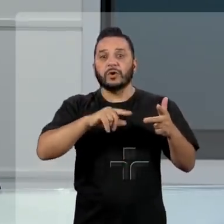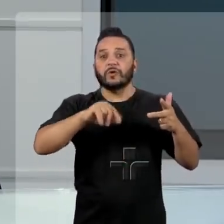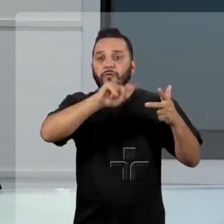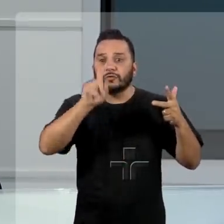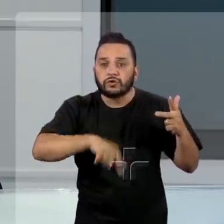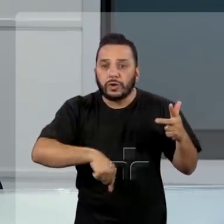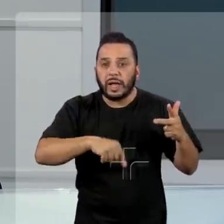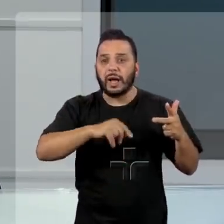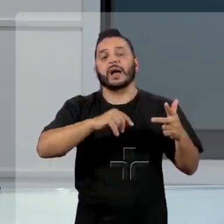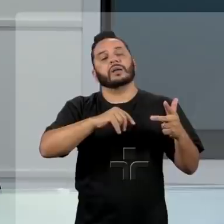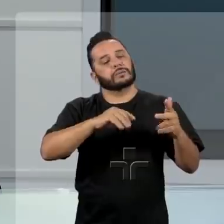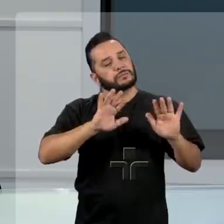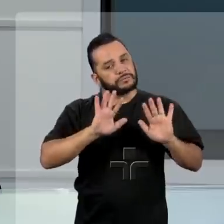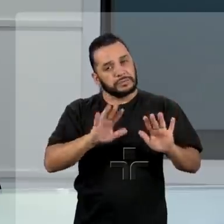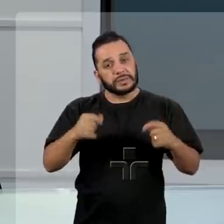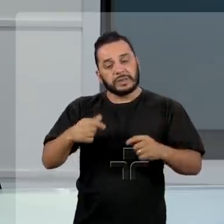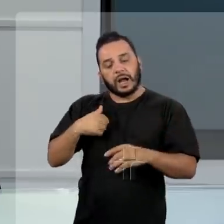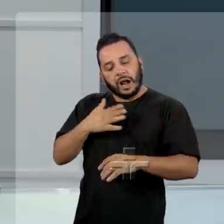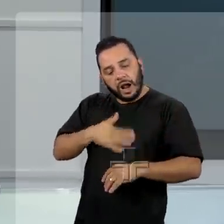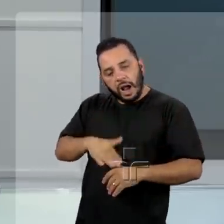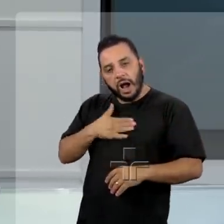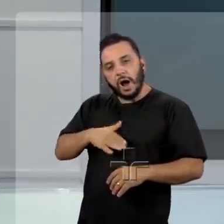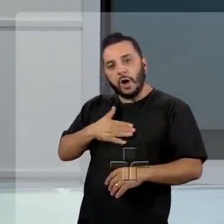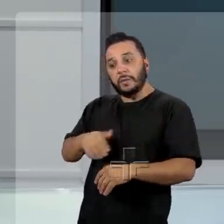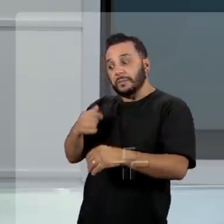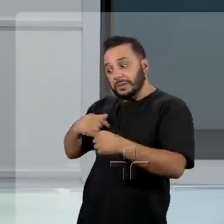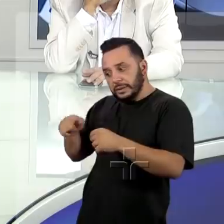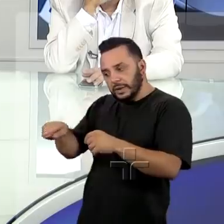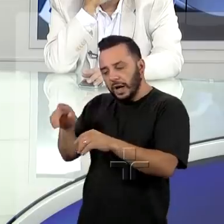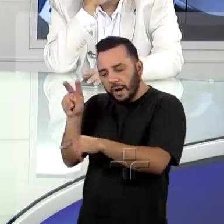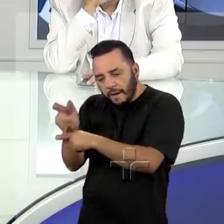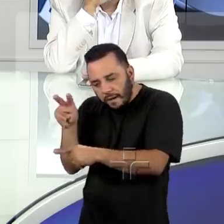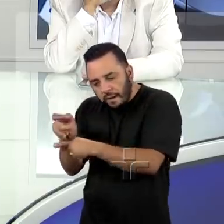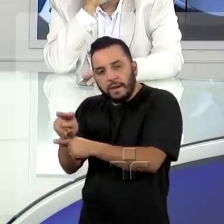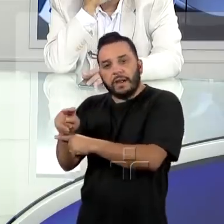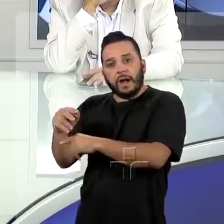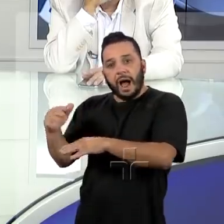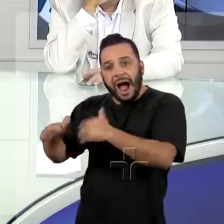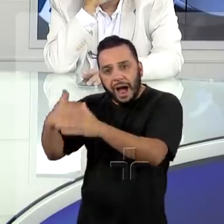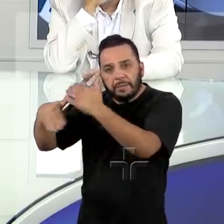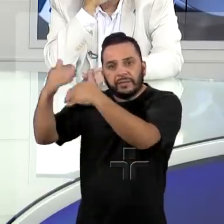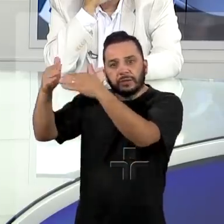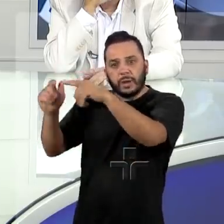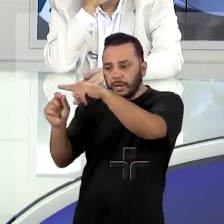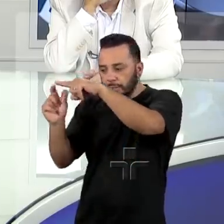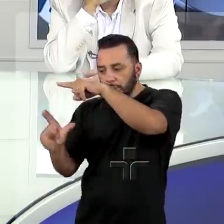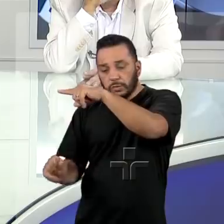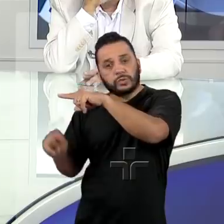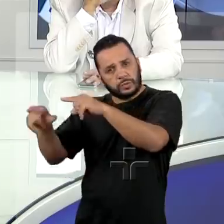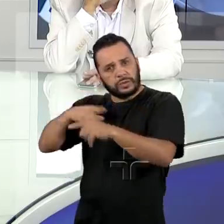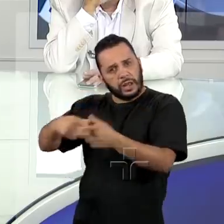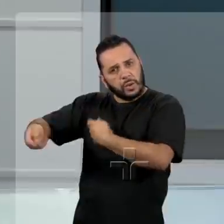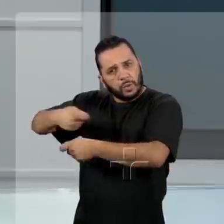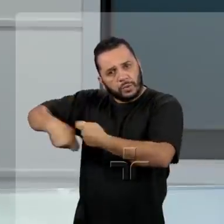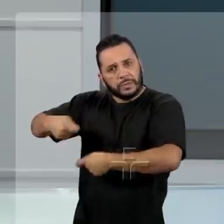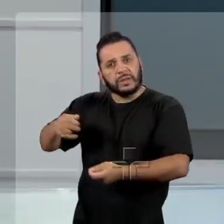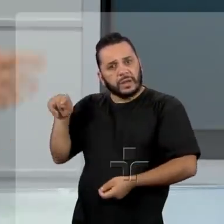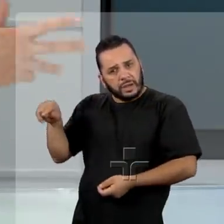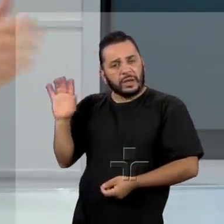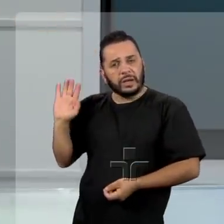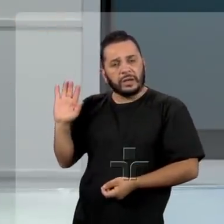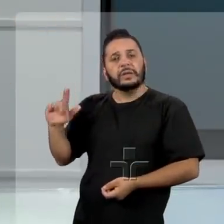ser aprofundado, aperfeiçoado, ampliado. Temos que olhar uma coisa muito importante. O Mercosul não é só economia. O Mercosul